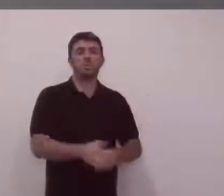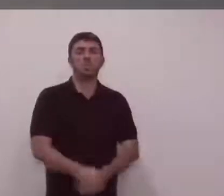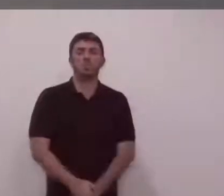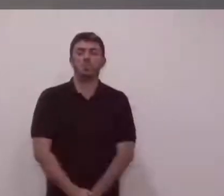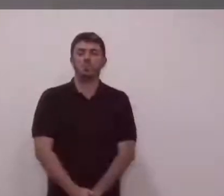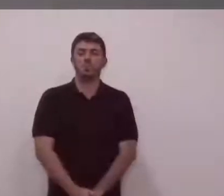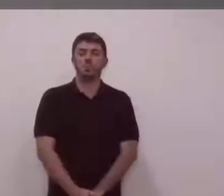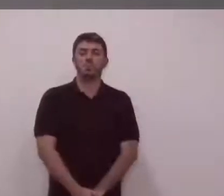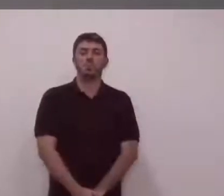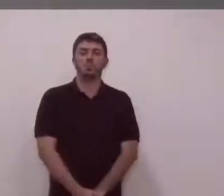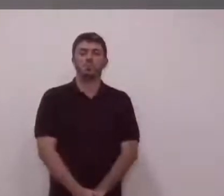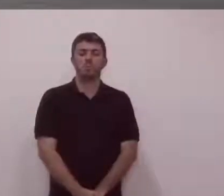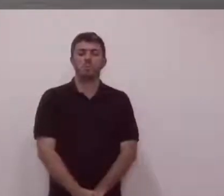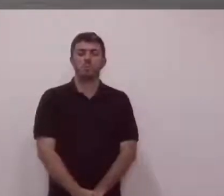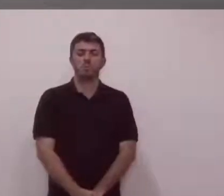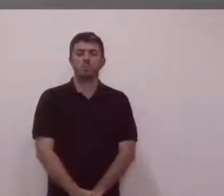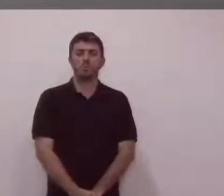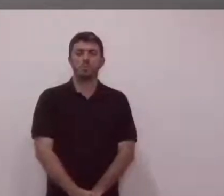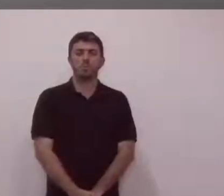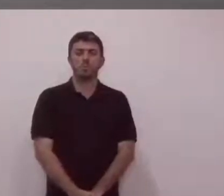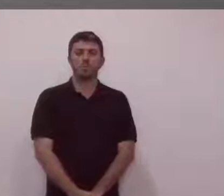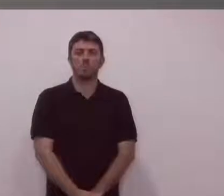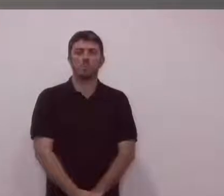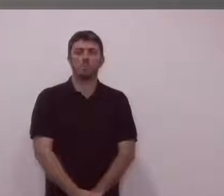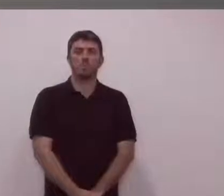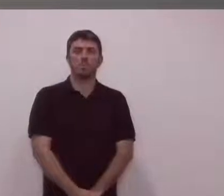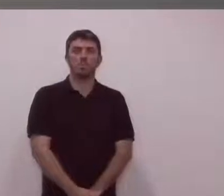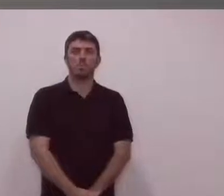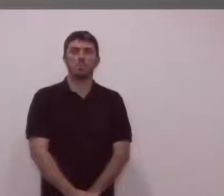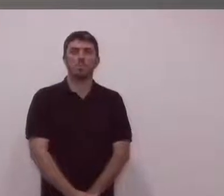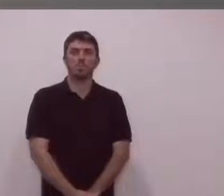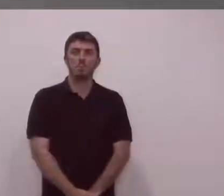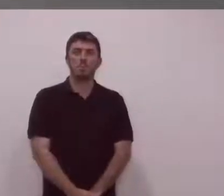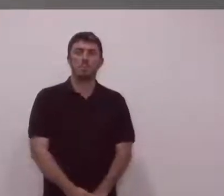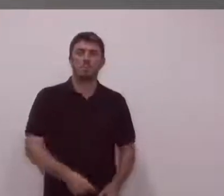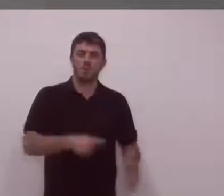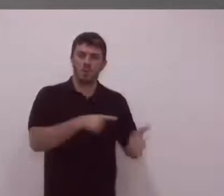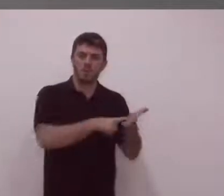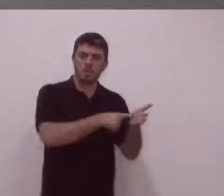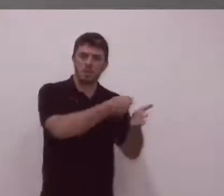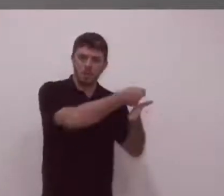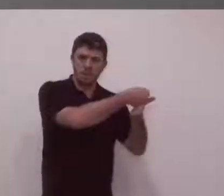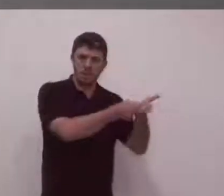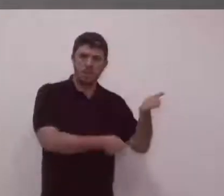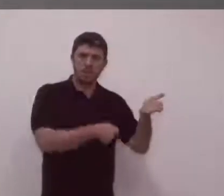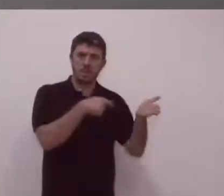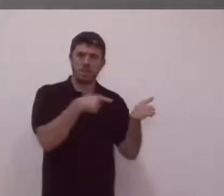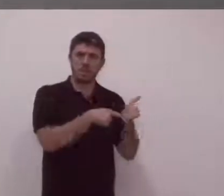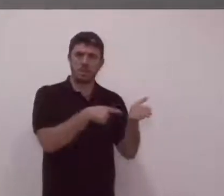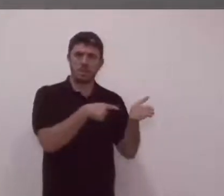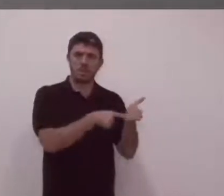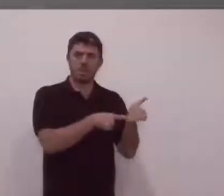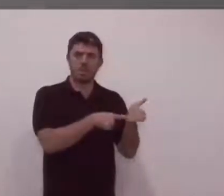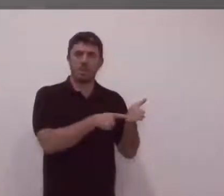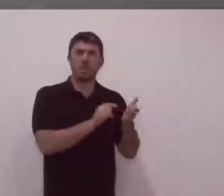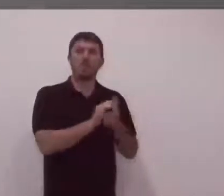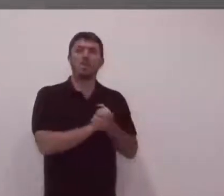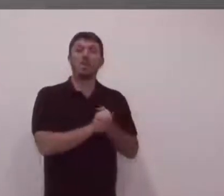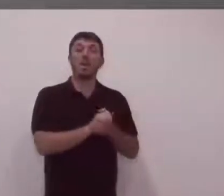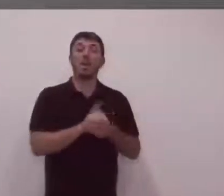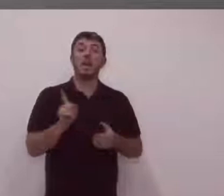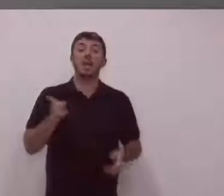vê-se claramente pelo relatório do doutor promotor